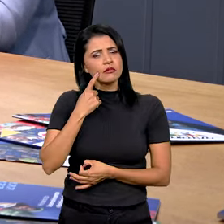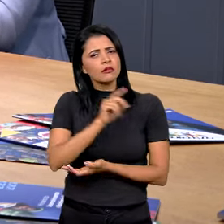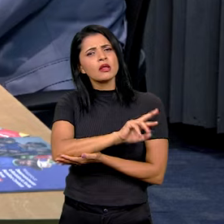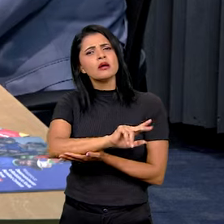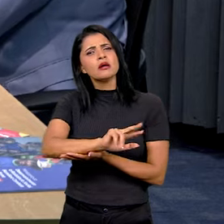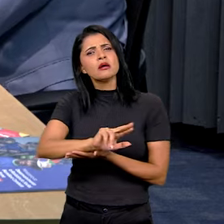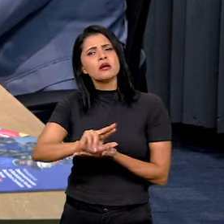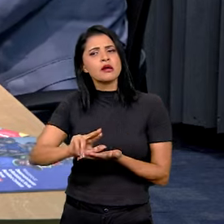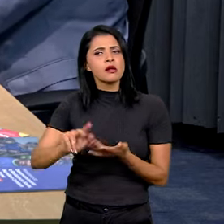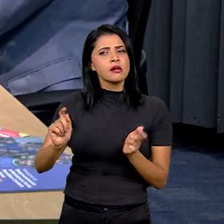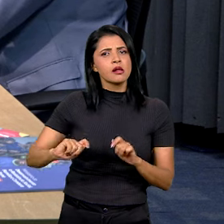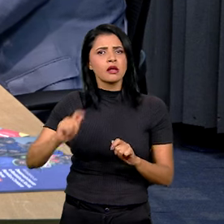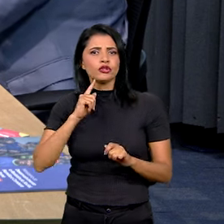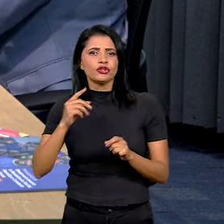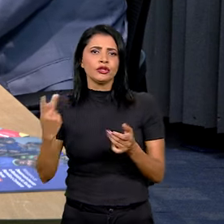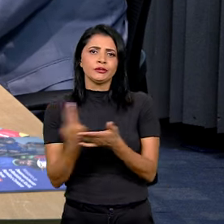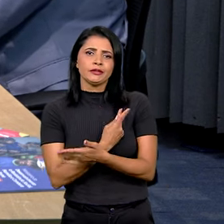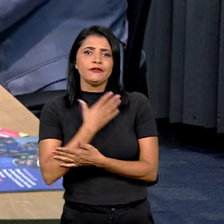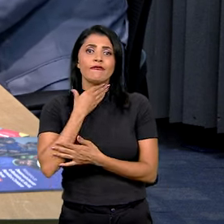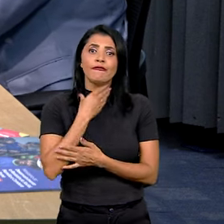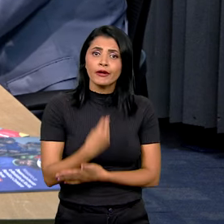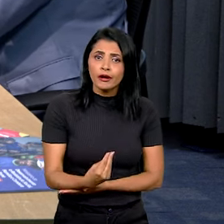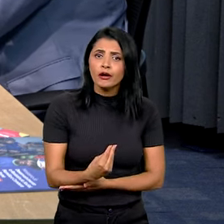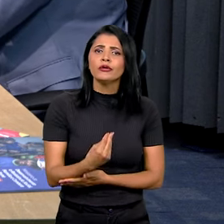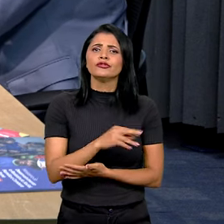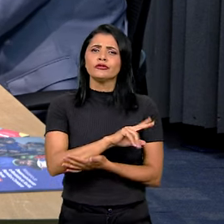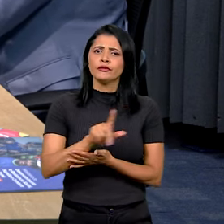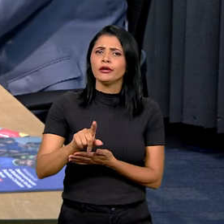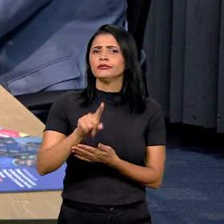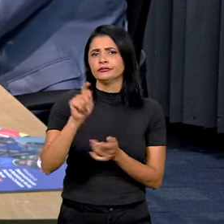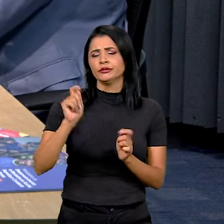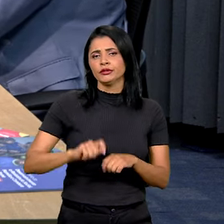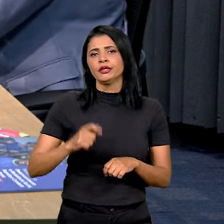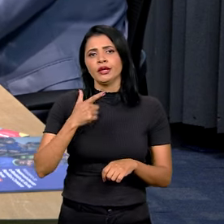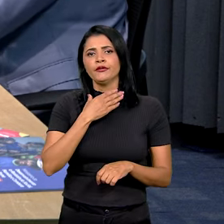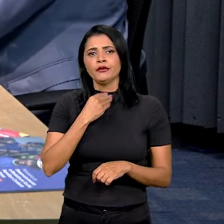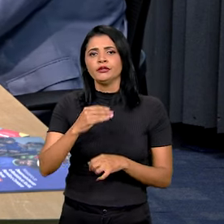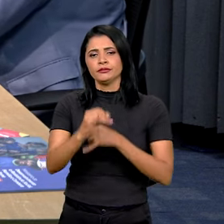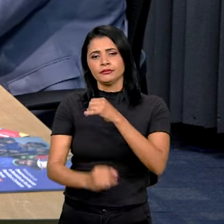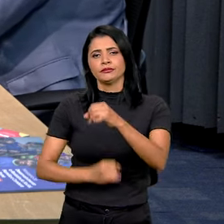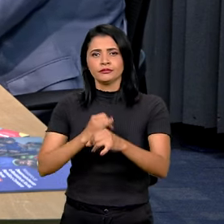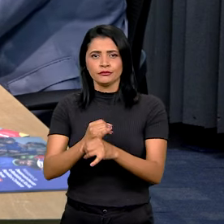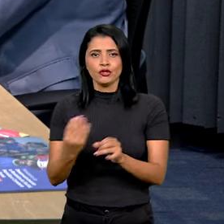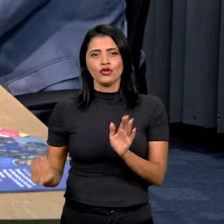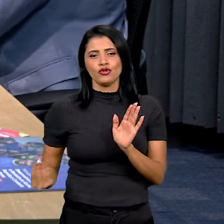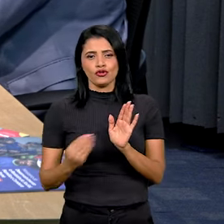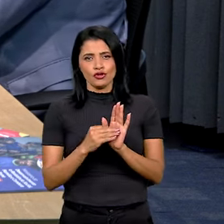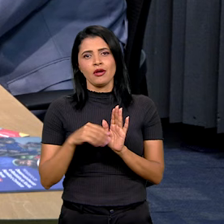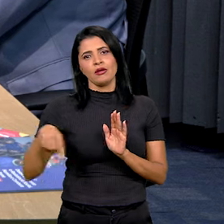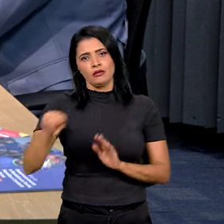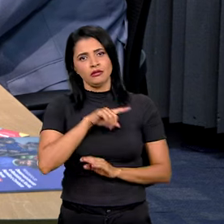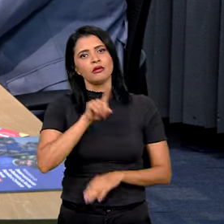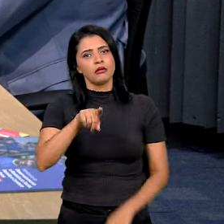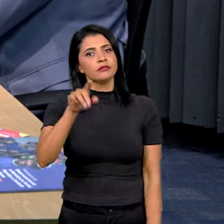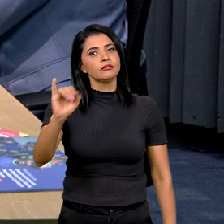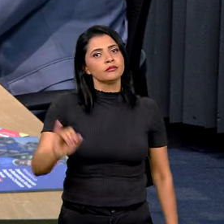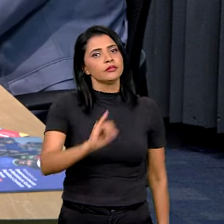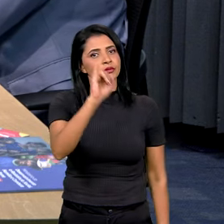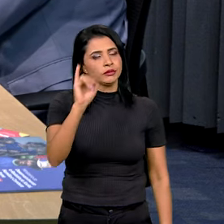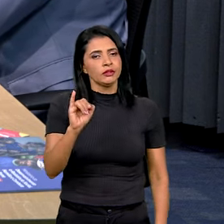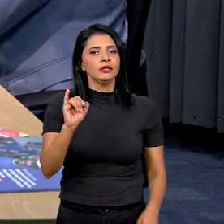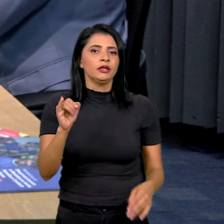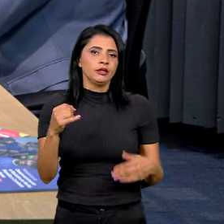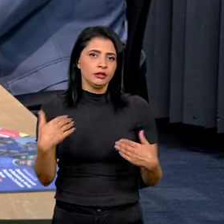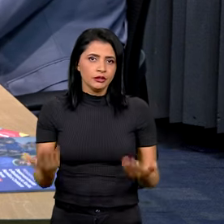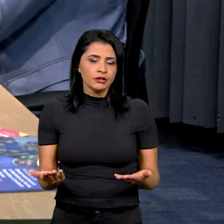diversidade né de possibilidades ali de de fraudes inclusive em vários aspectos tem as fraudes cibernéticas que eu já coloquei aqui que pra gente é muito importante